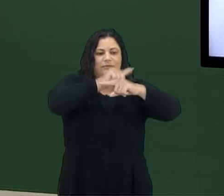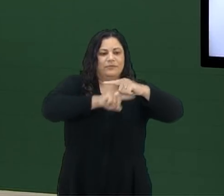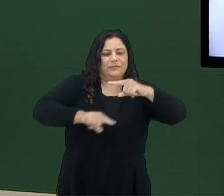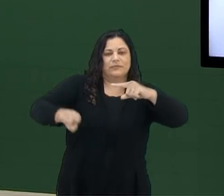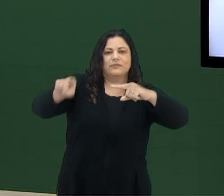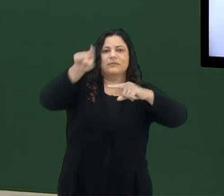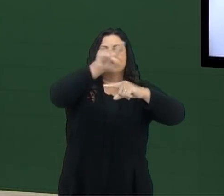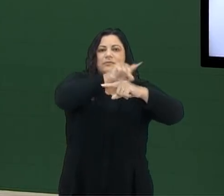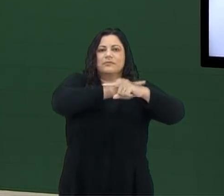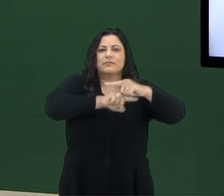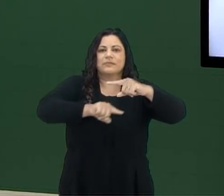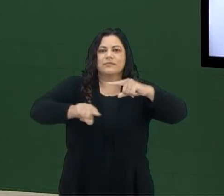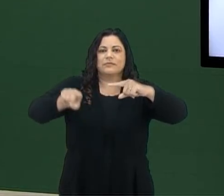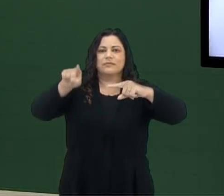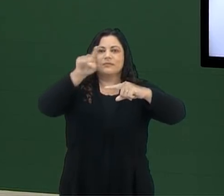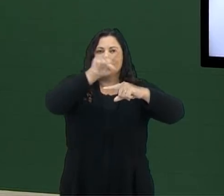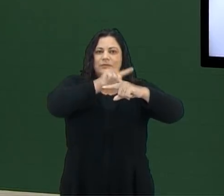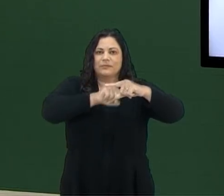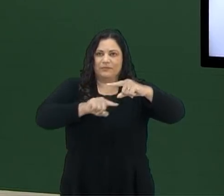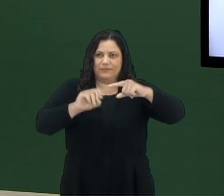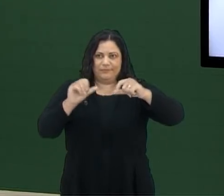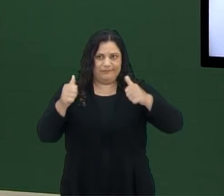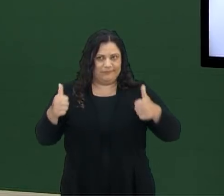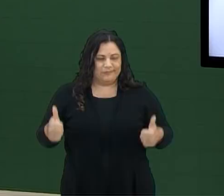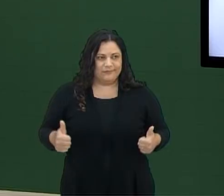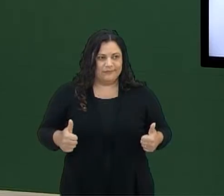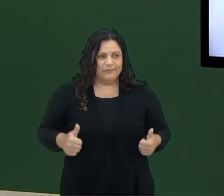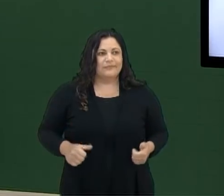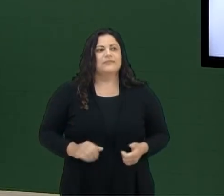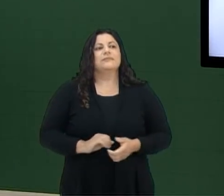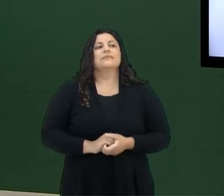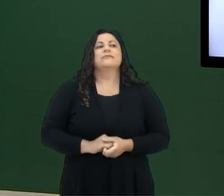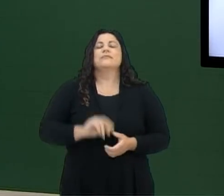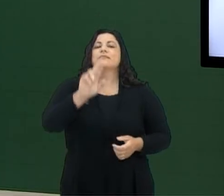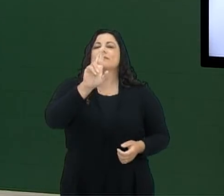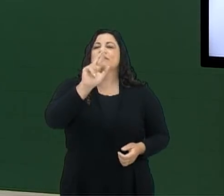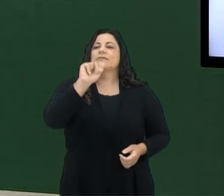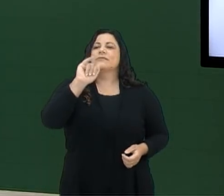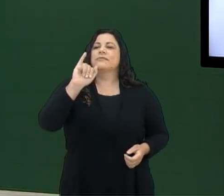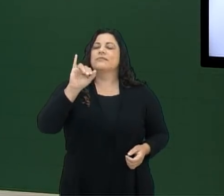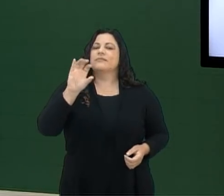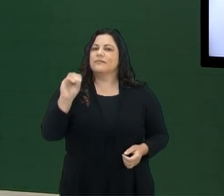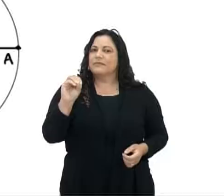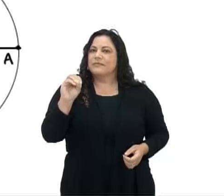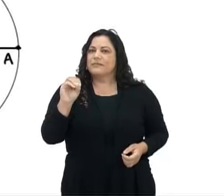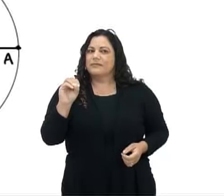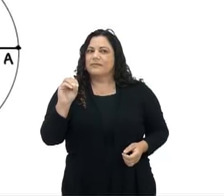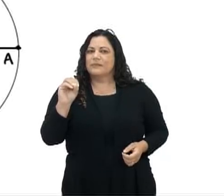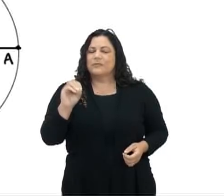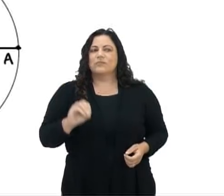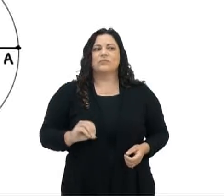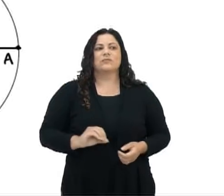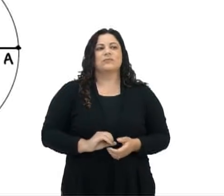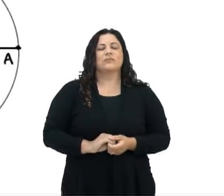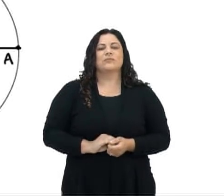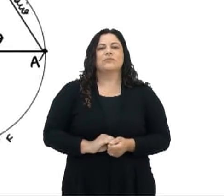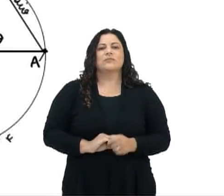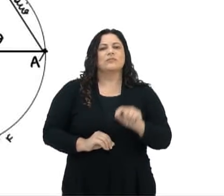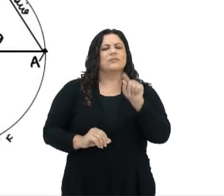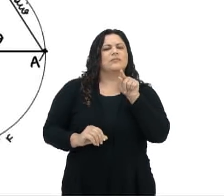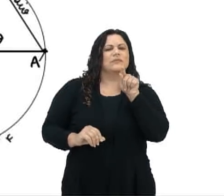circunferência até qualquer extremo dela. A partir do raio, eu vou fazer o quê? Eu vou marcar um ponto